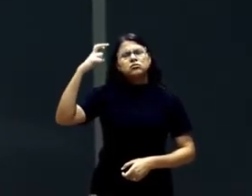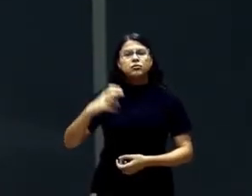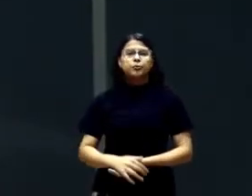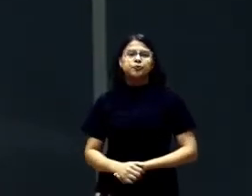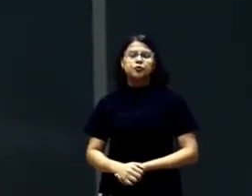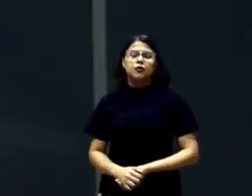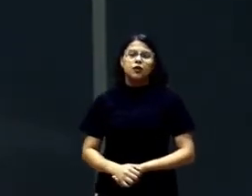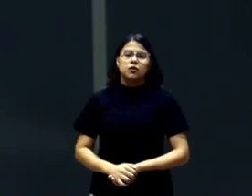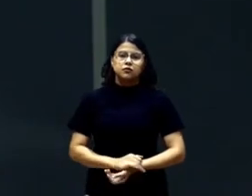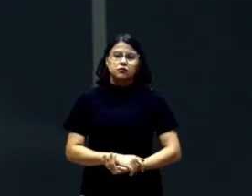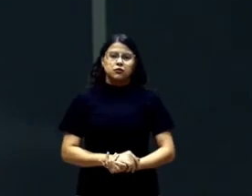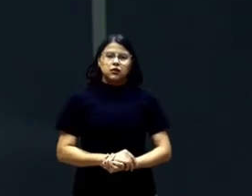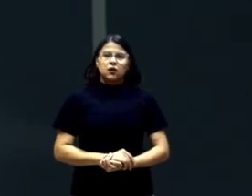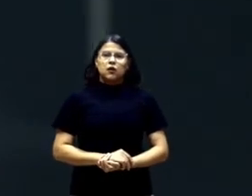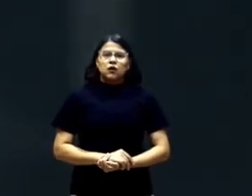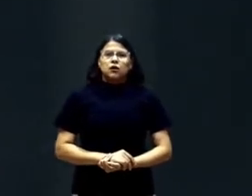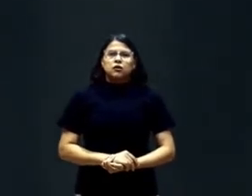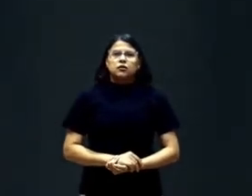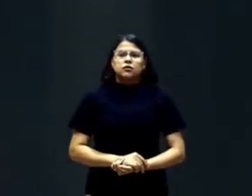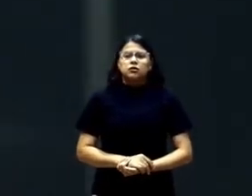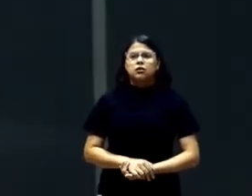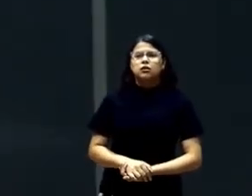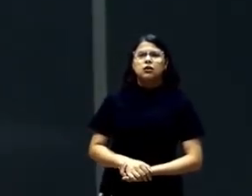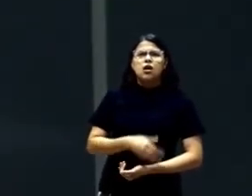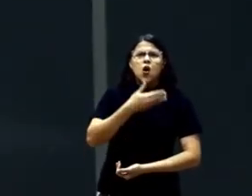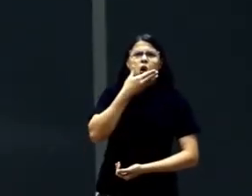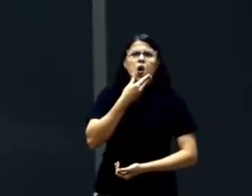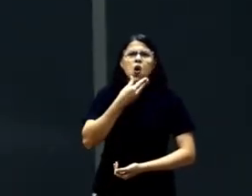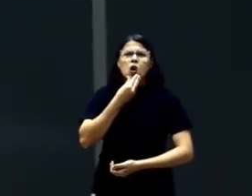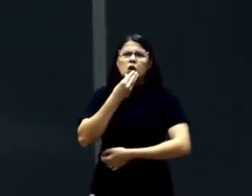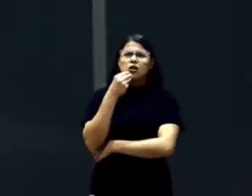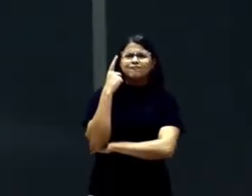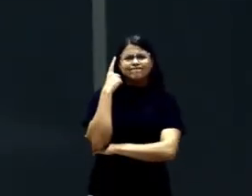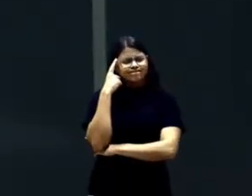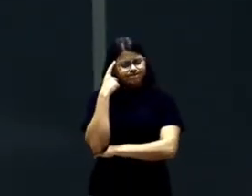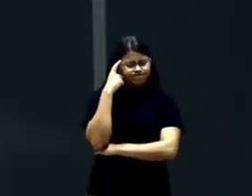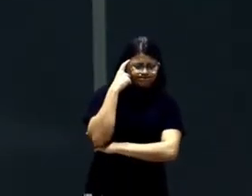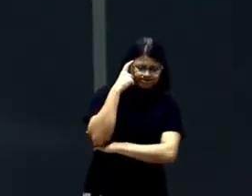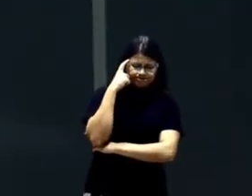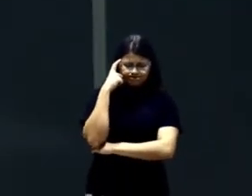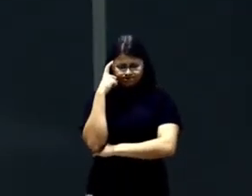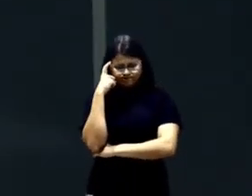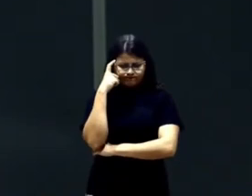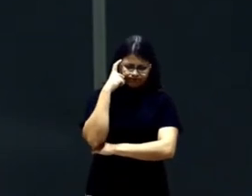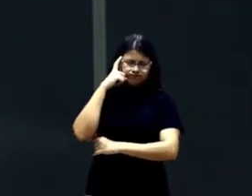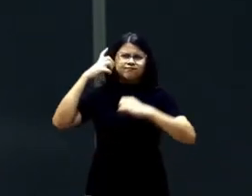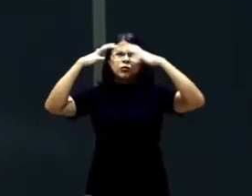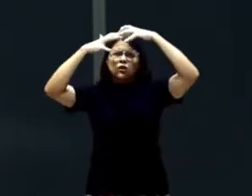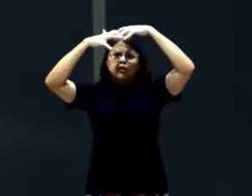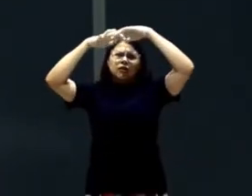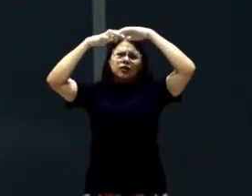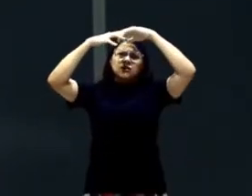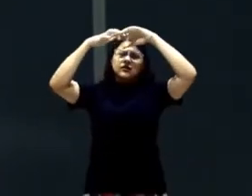A ponto de conseguir ir conversando consigo mesmo e